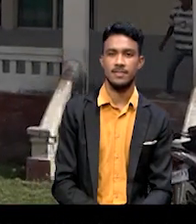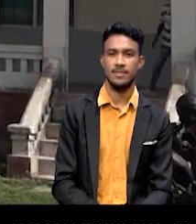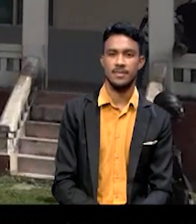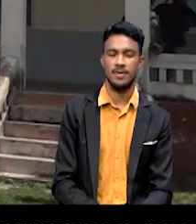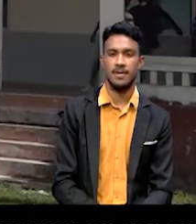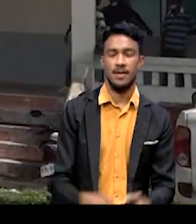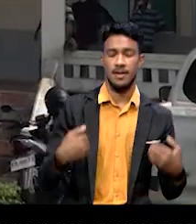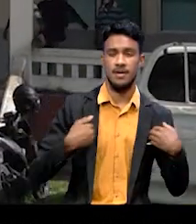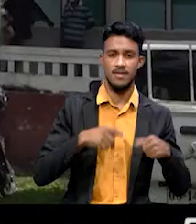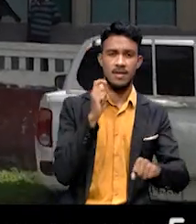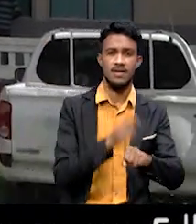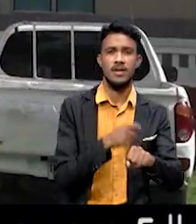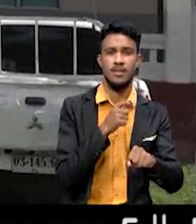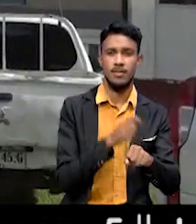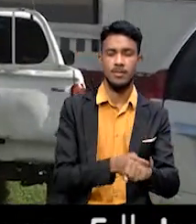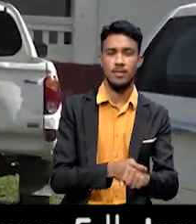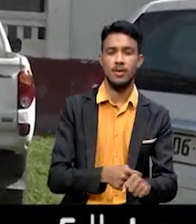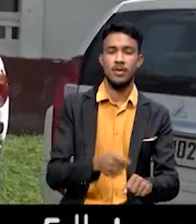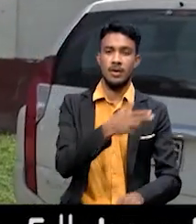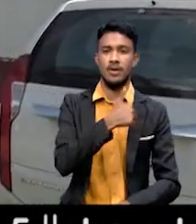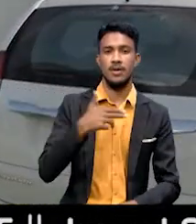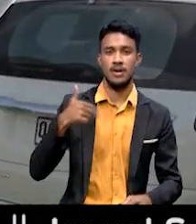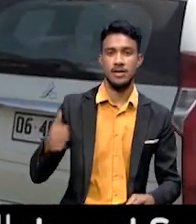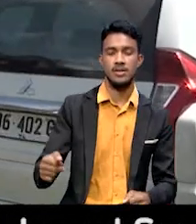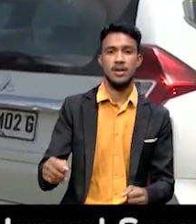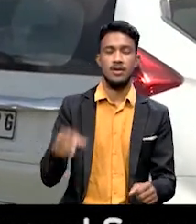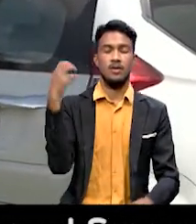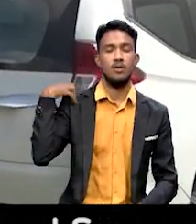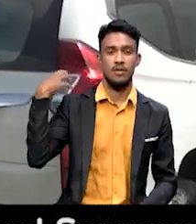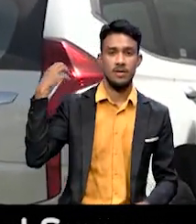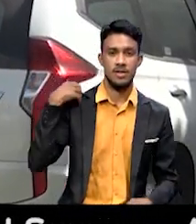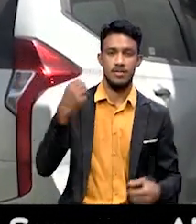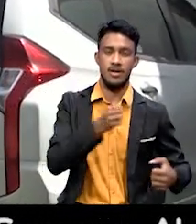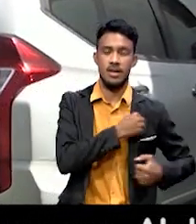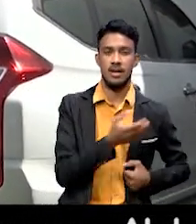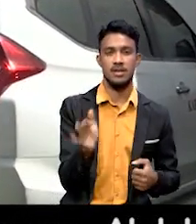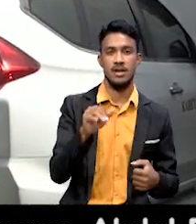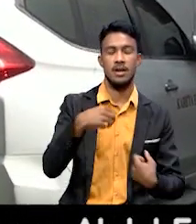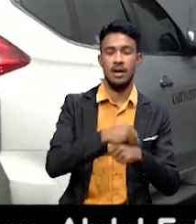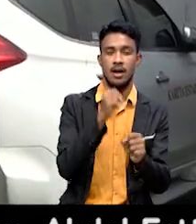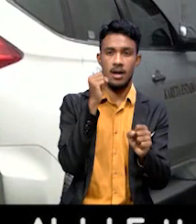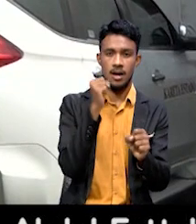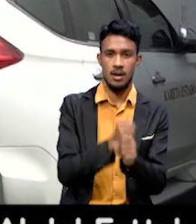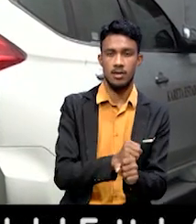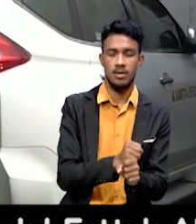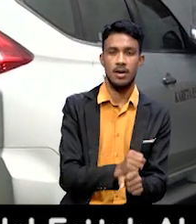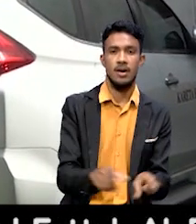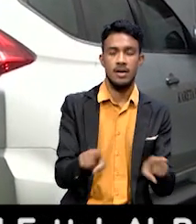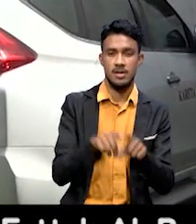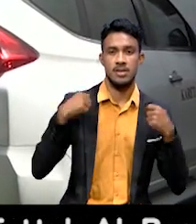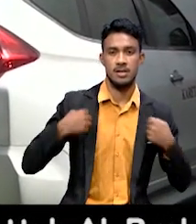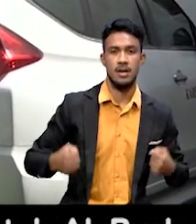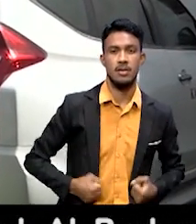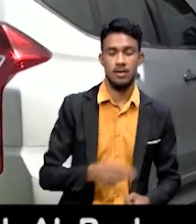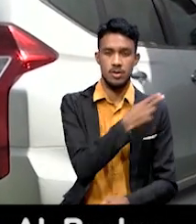E há tempo, ocupação Indonésia é difícil, né? Militar Sira usa rodihalo tratamento saúde. Hospital Antigo,